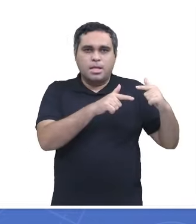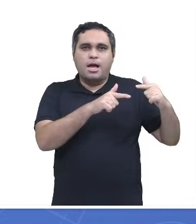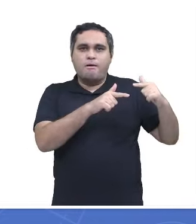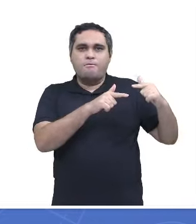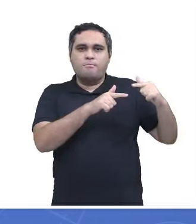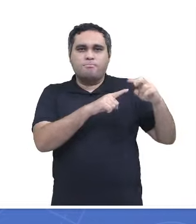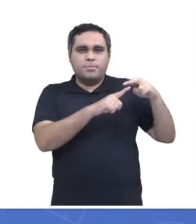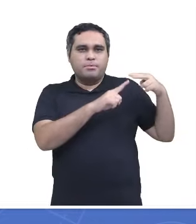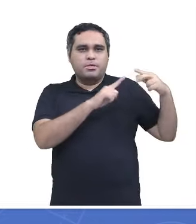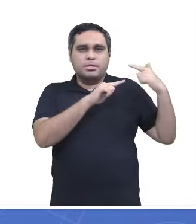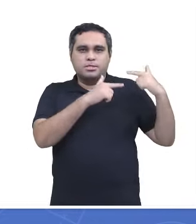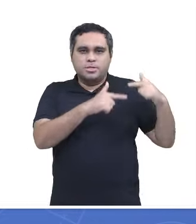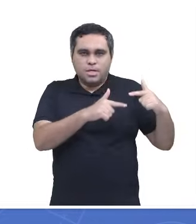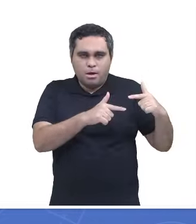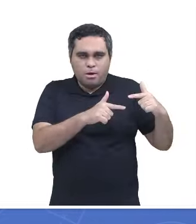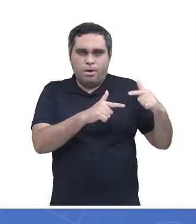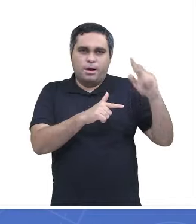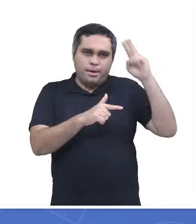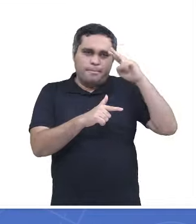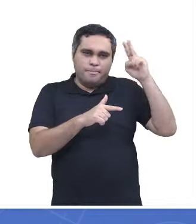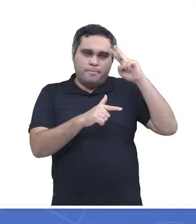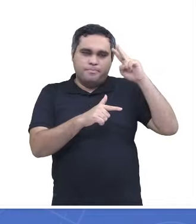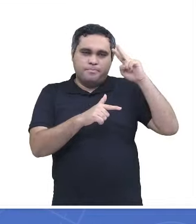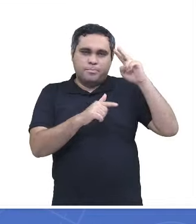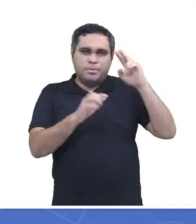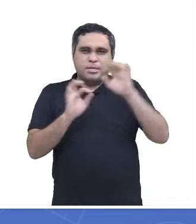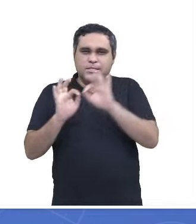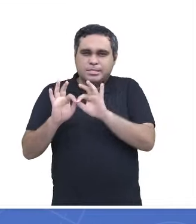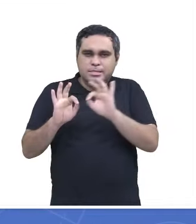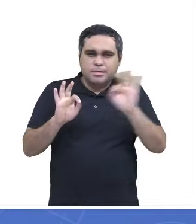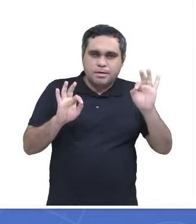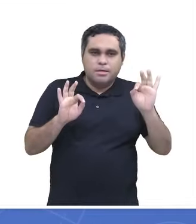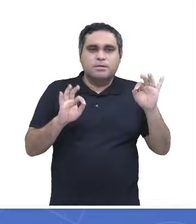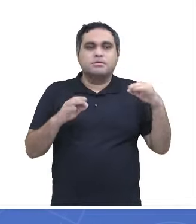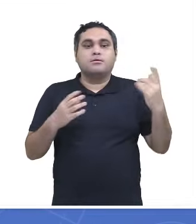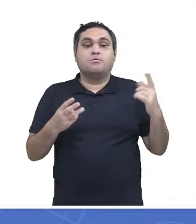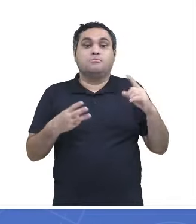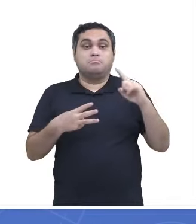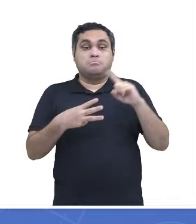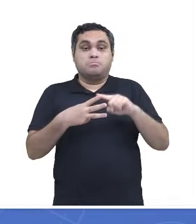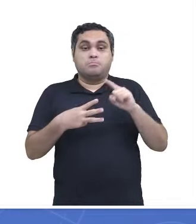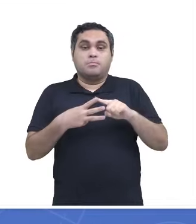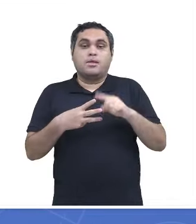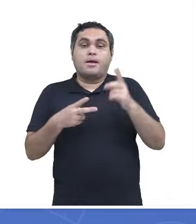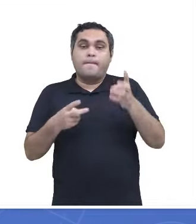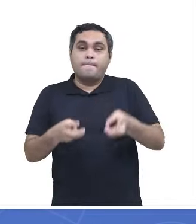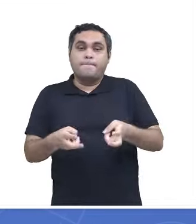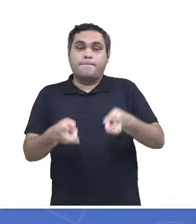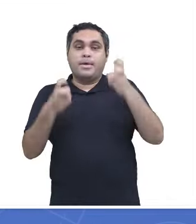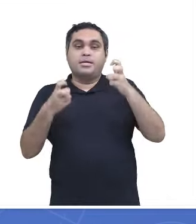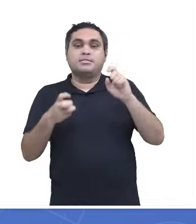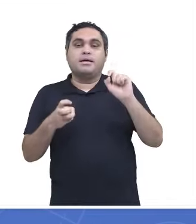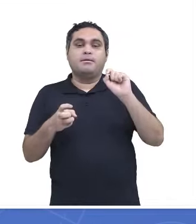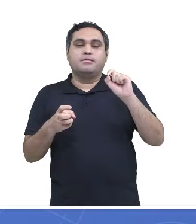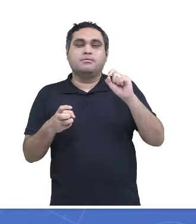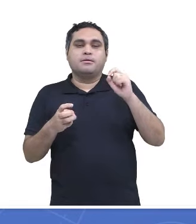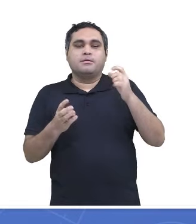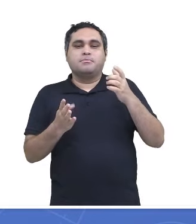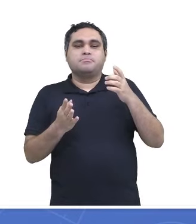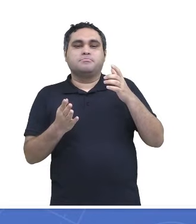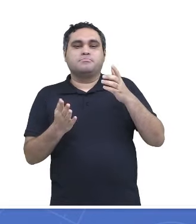analisamos. Primeiro, percebe-se que existe uma multiplicidade de situações em que as